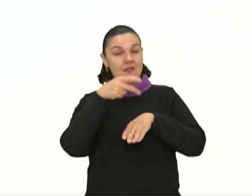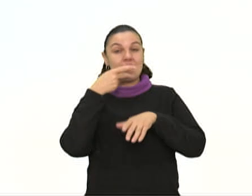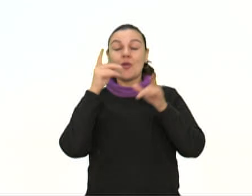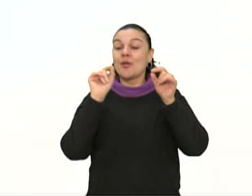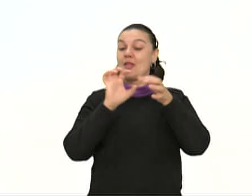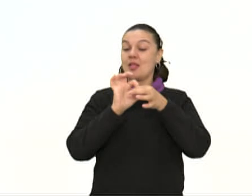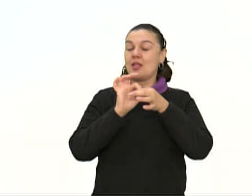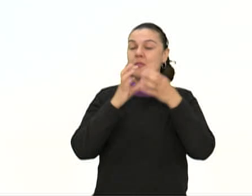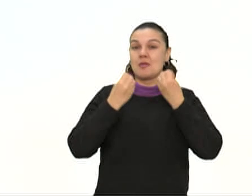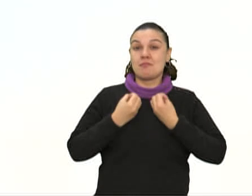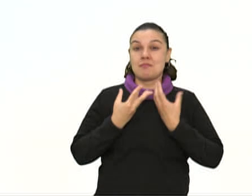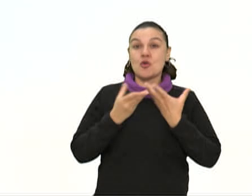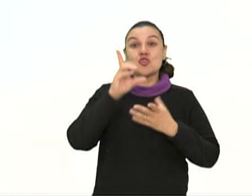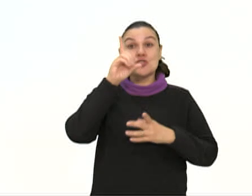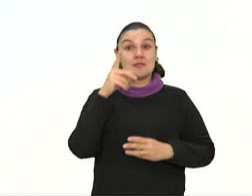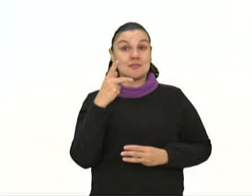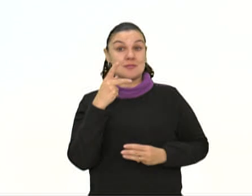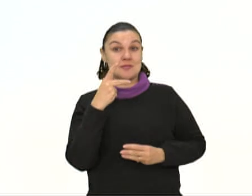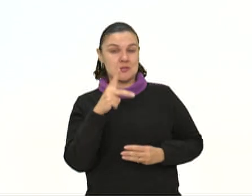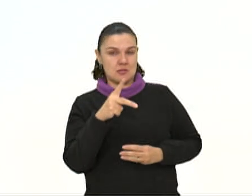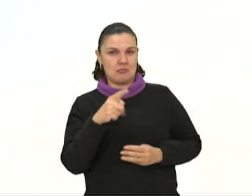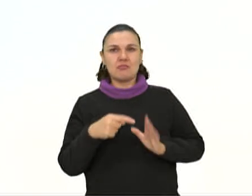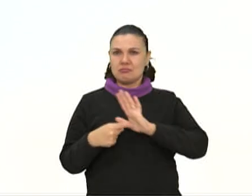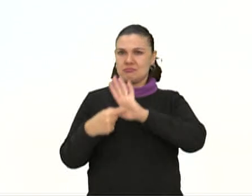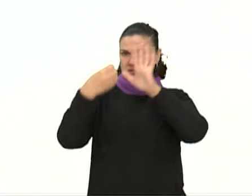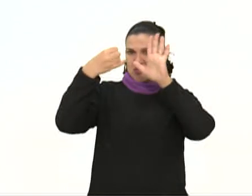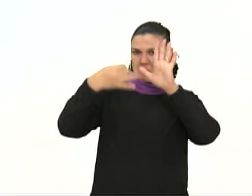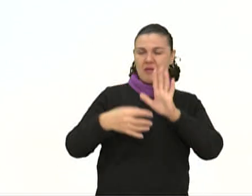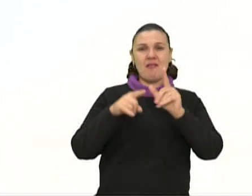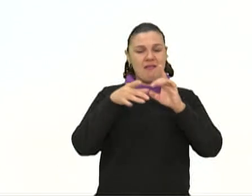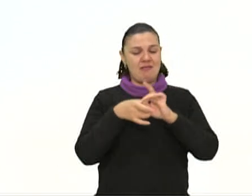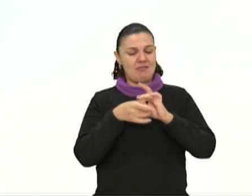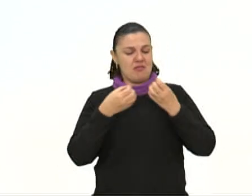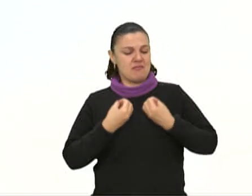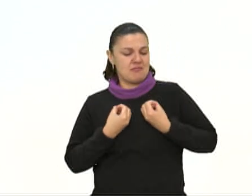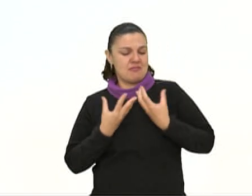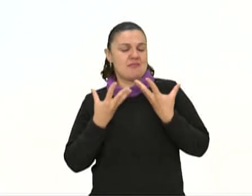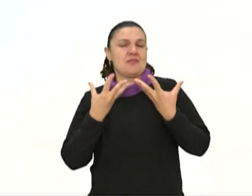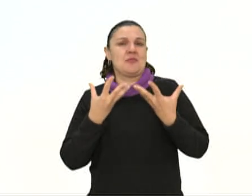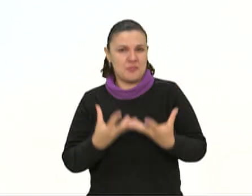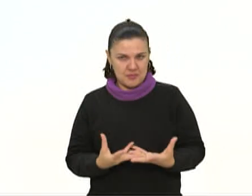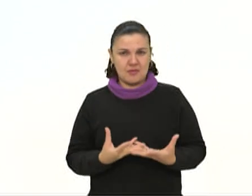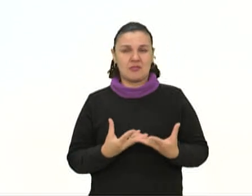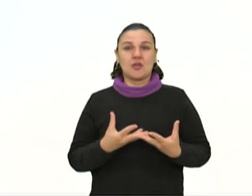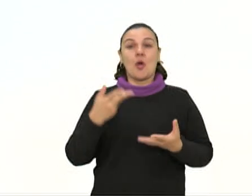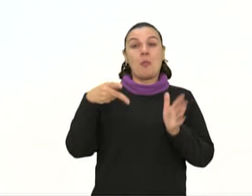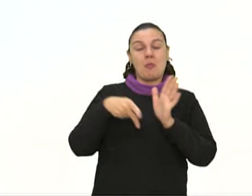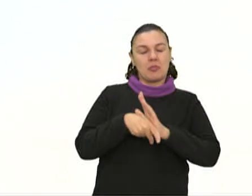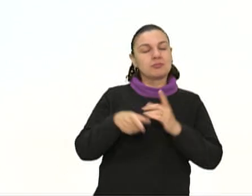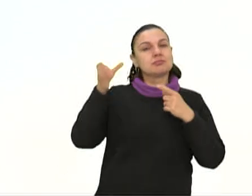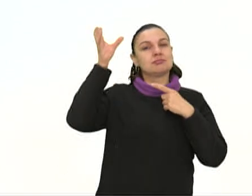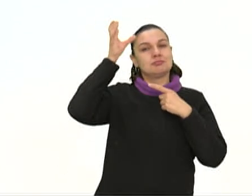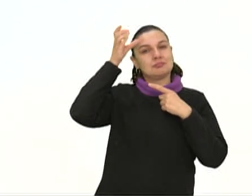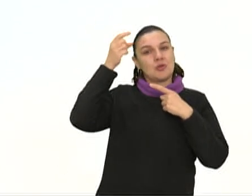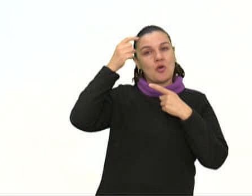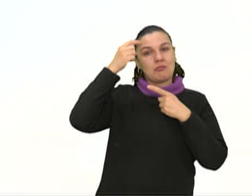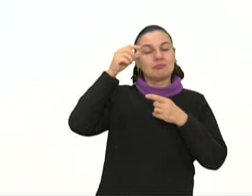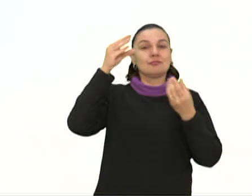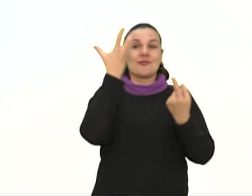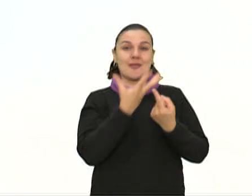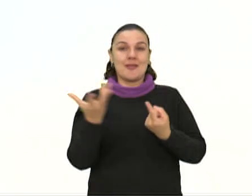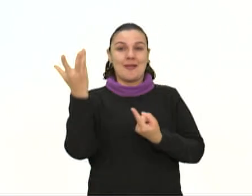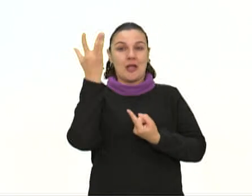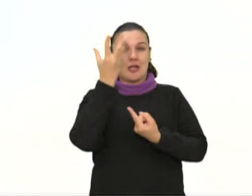de expressão, um direito seu, manifeste-se. É livre a expressão da atividade intelectual,